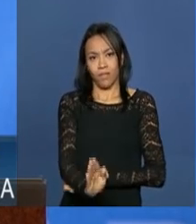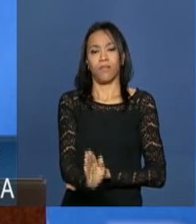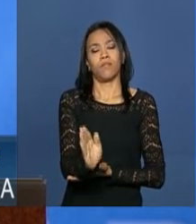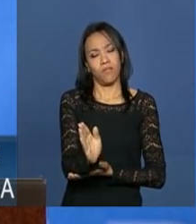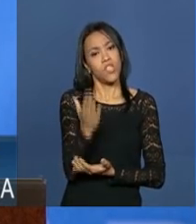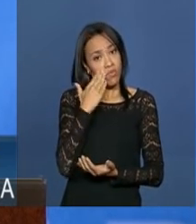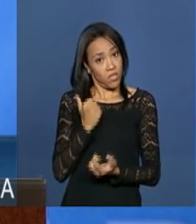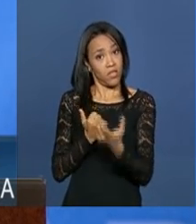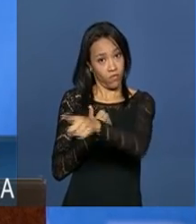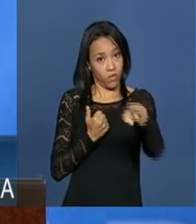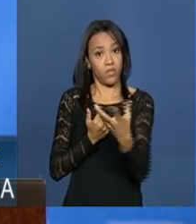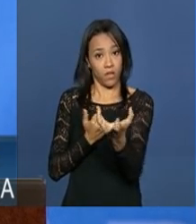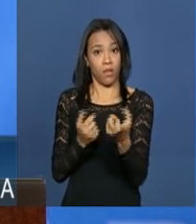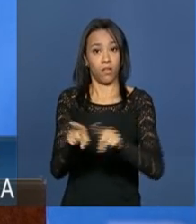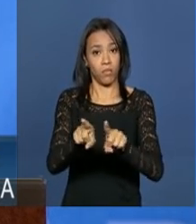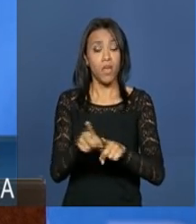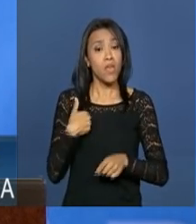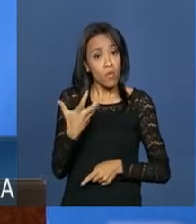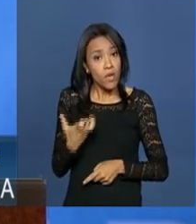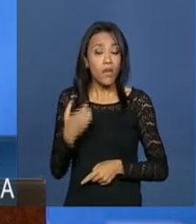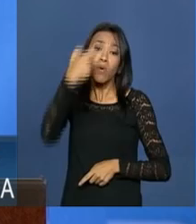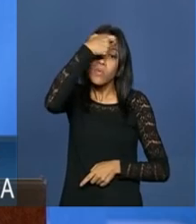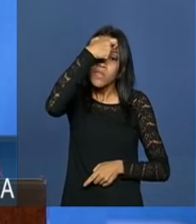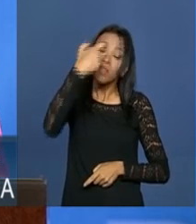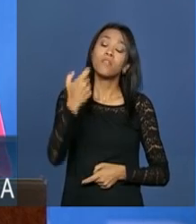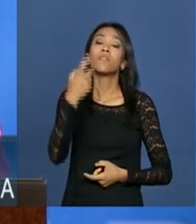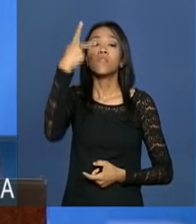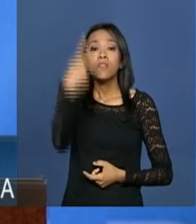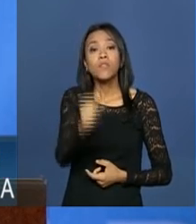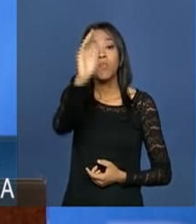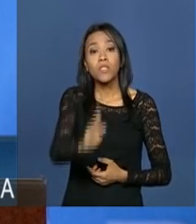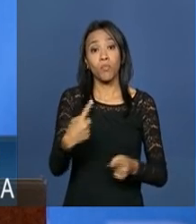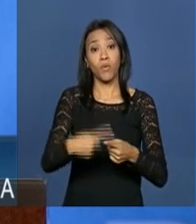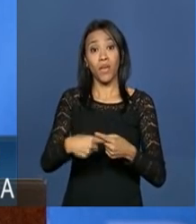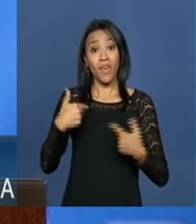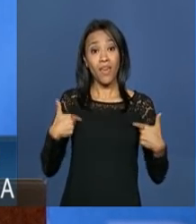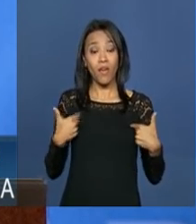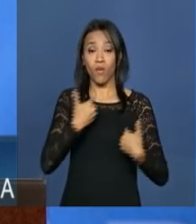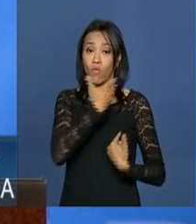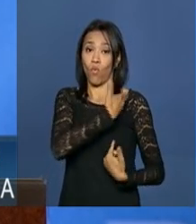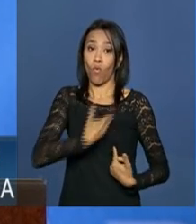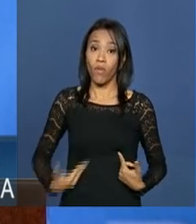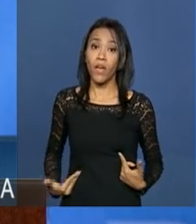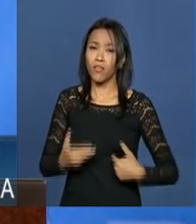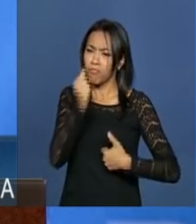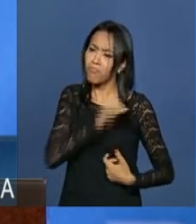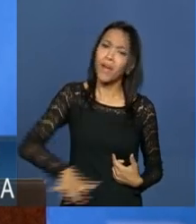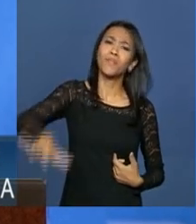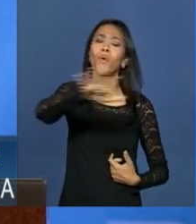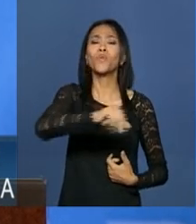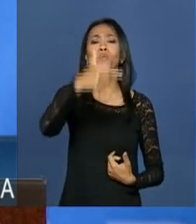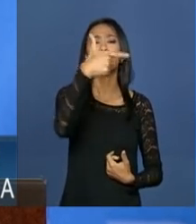entendimento nacional. Eu quero um entendimento nacional porque governo para todos os 204